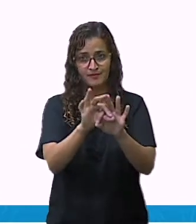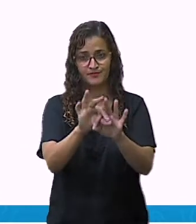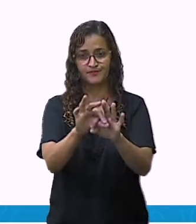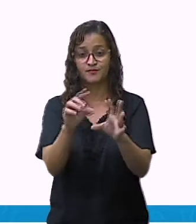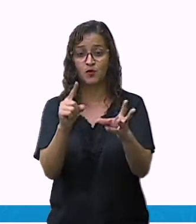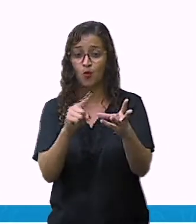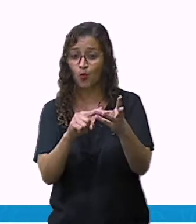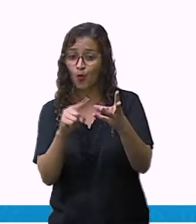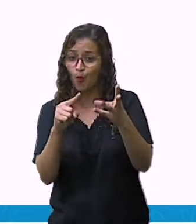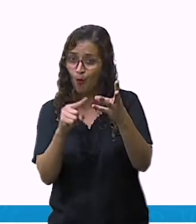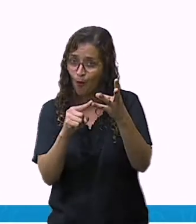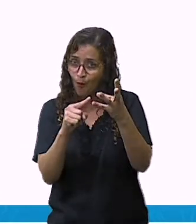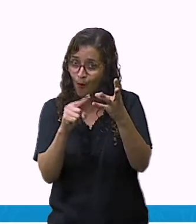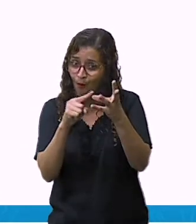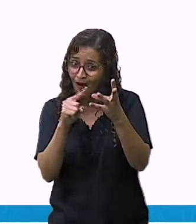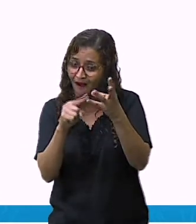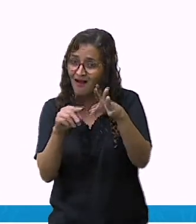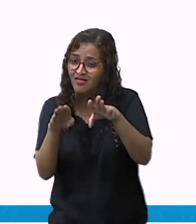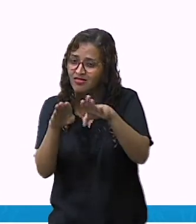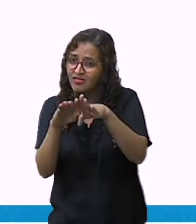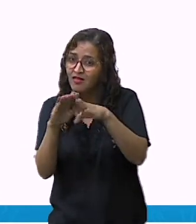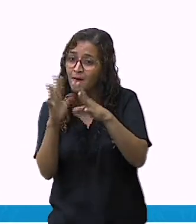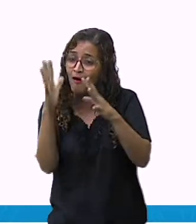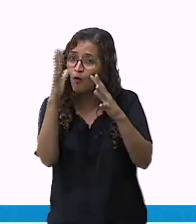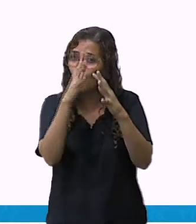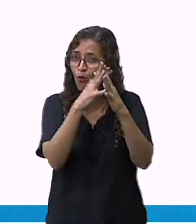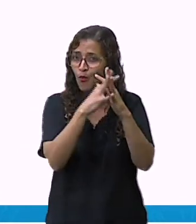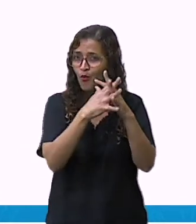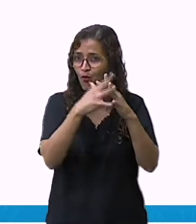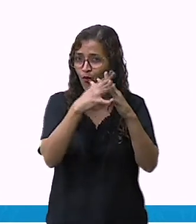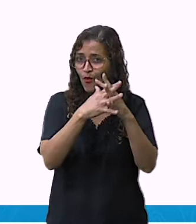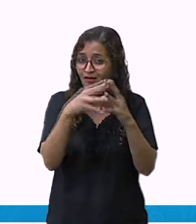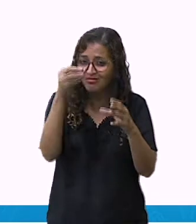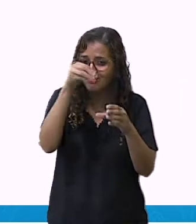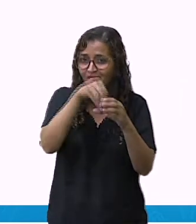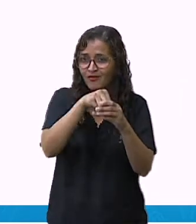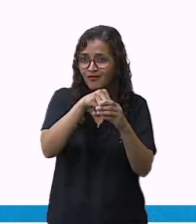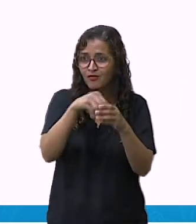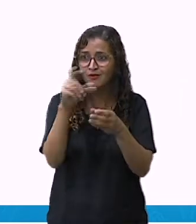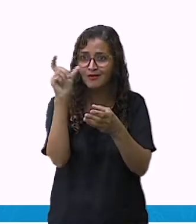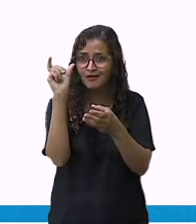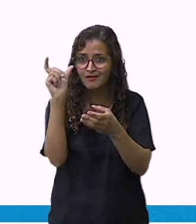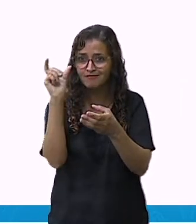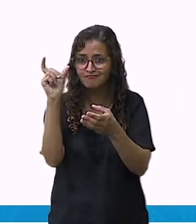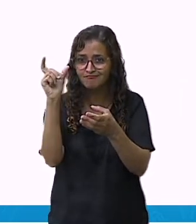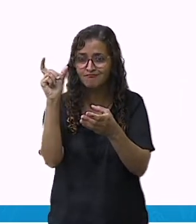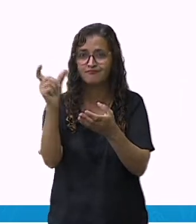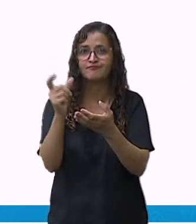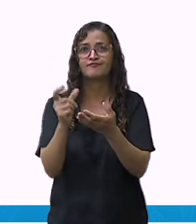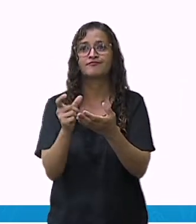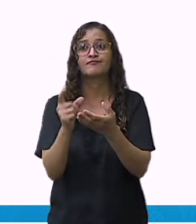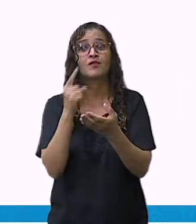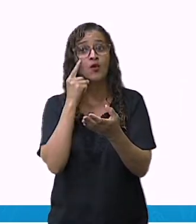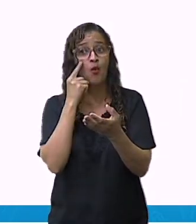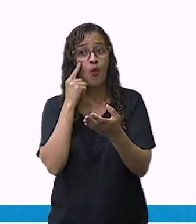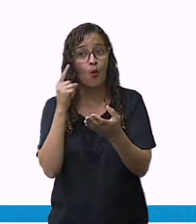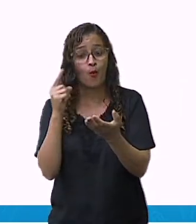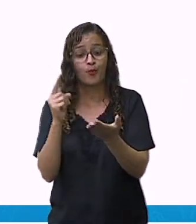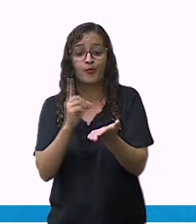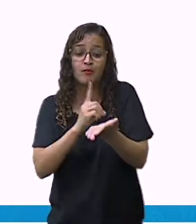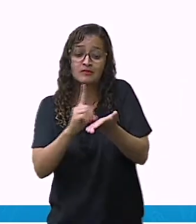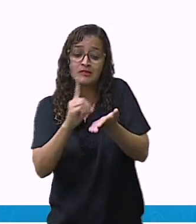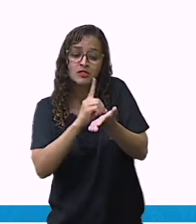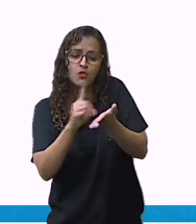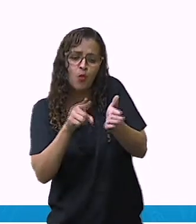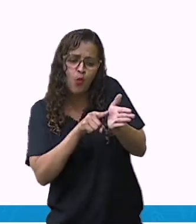e consoantes. Ainda no dicionário que eu pesquisei, eu encontrei que as vogais